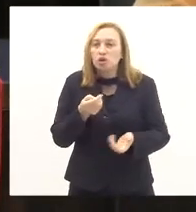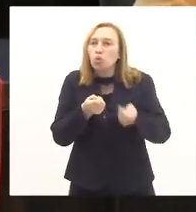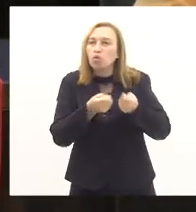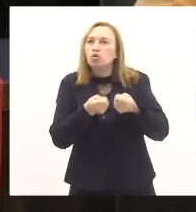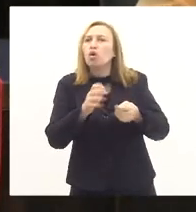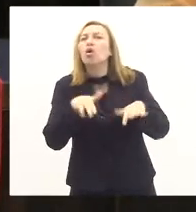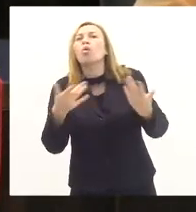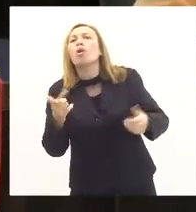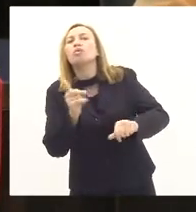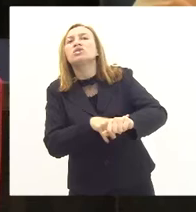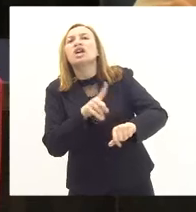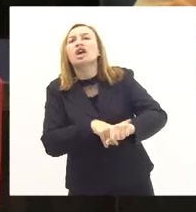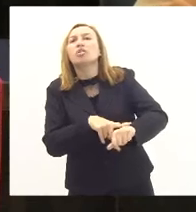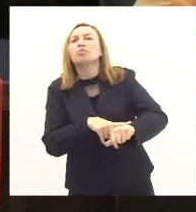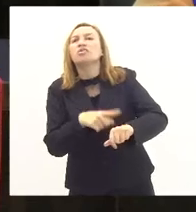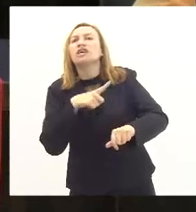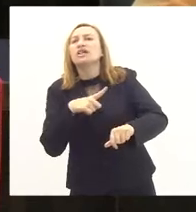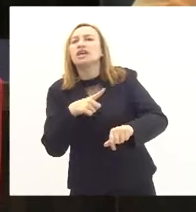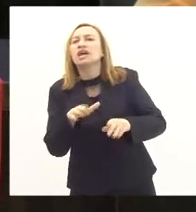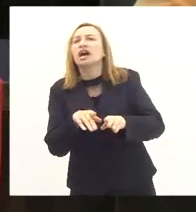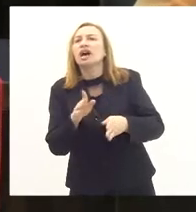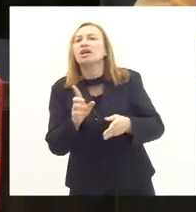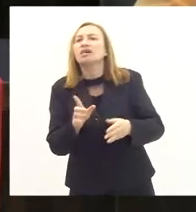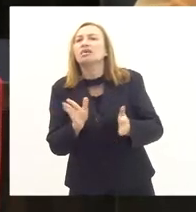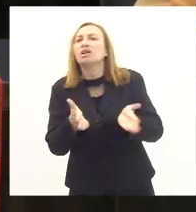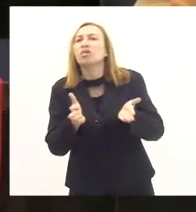Qual é o tempo que as pessoas vão ter nessa etapa?